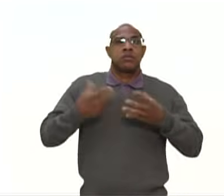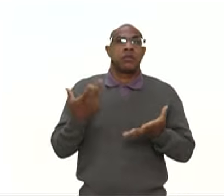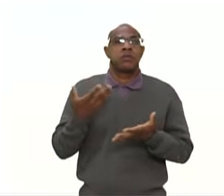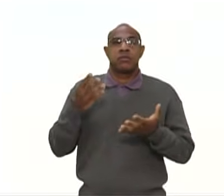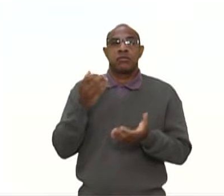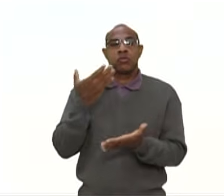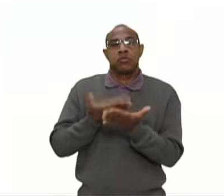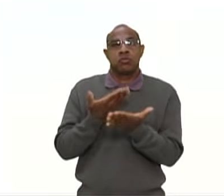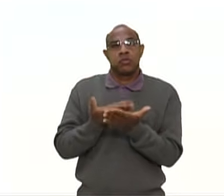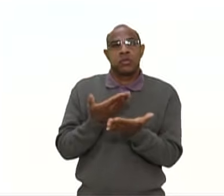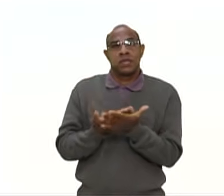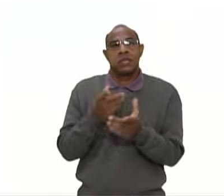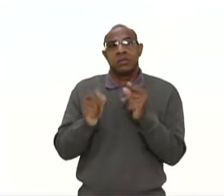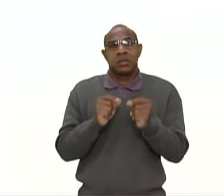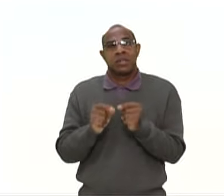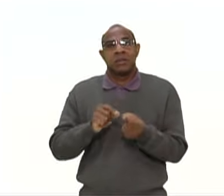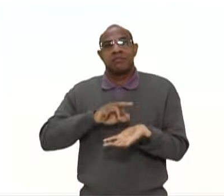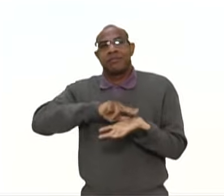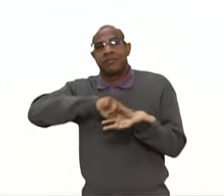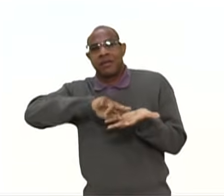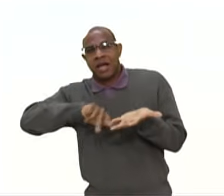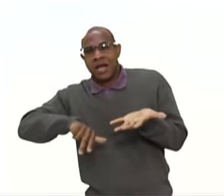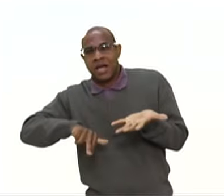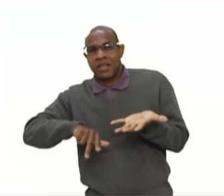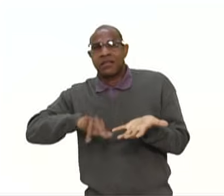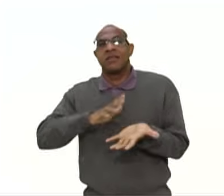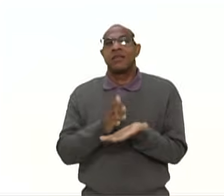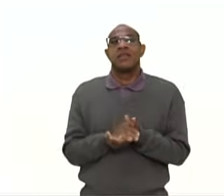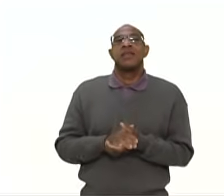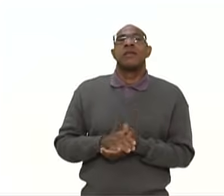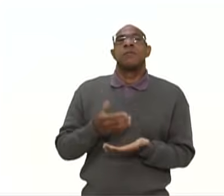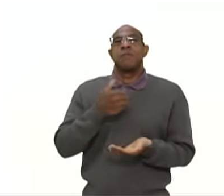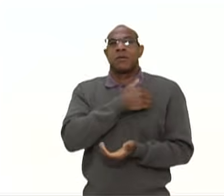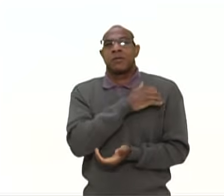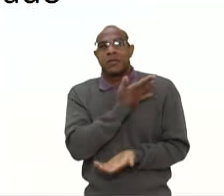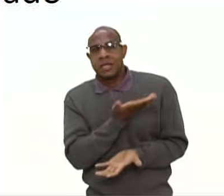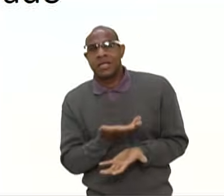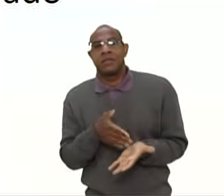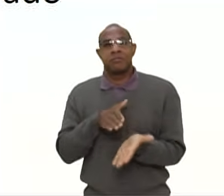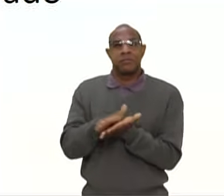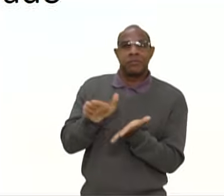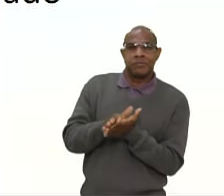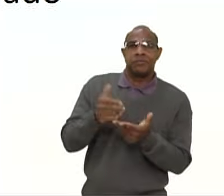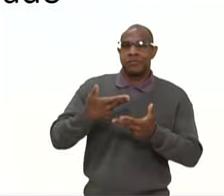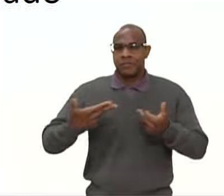cultural, consumo, preconceito, discriminação e intolerância. Hoje vamos rever um pouco deles.